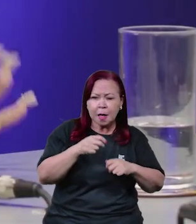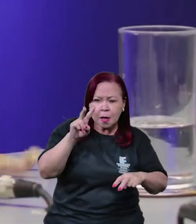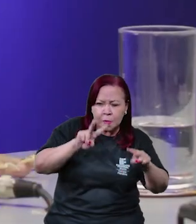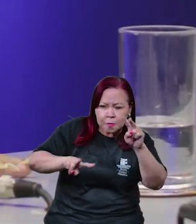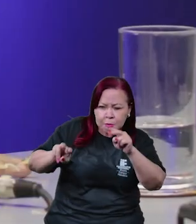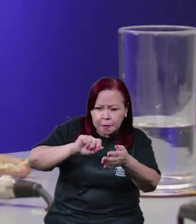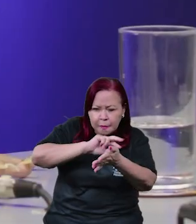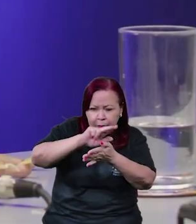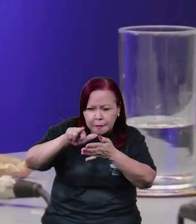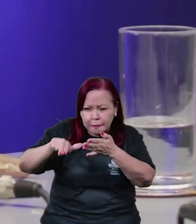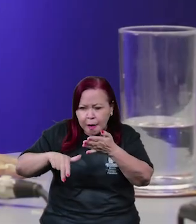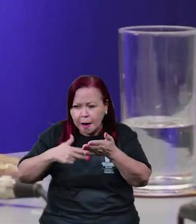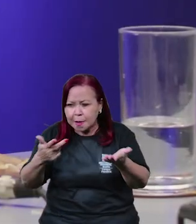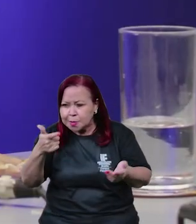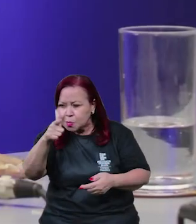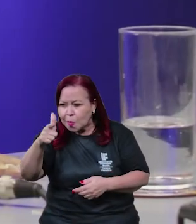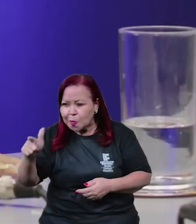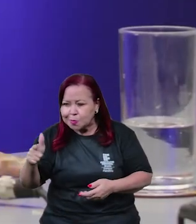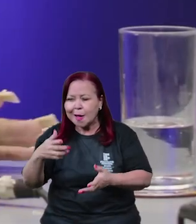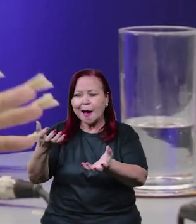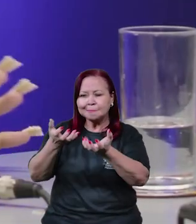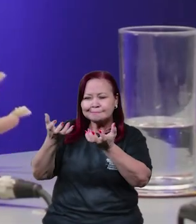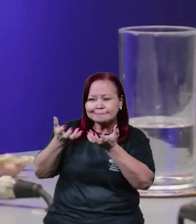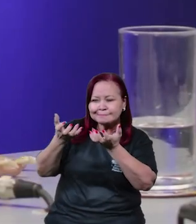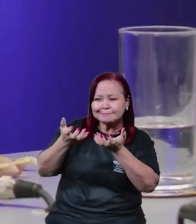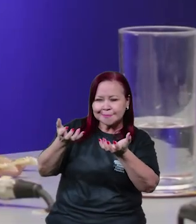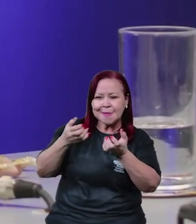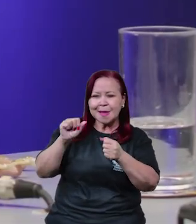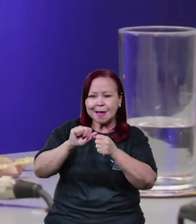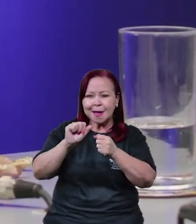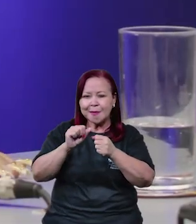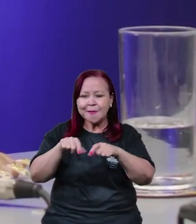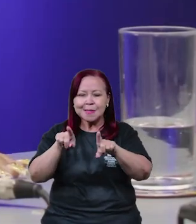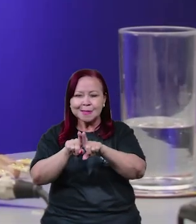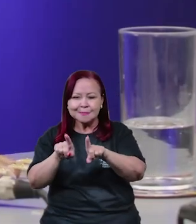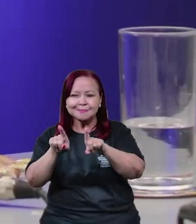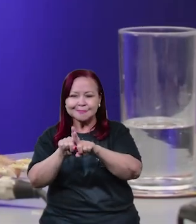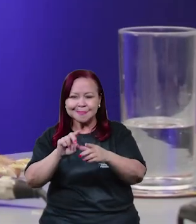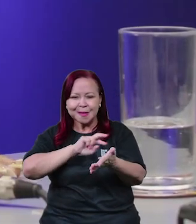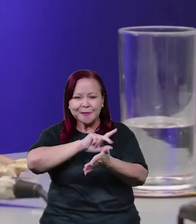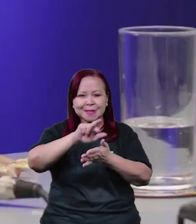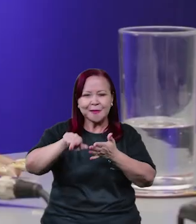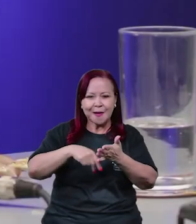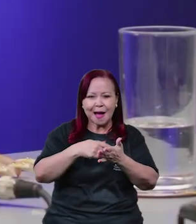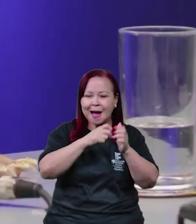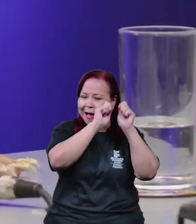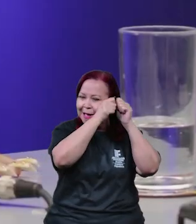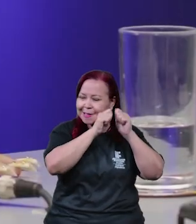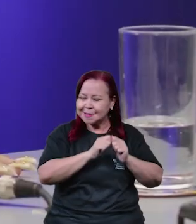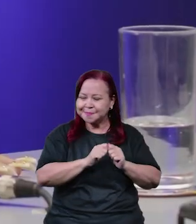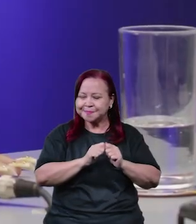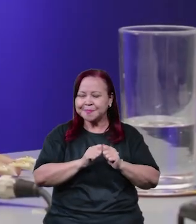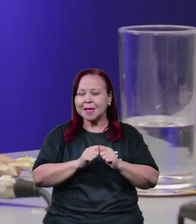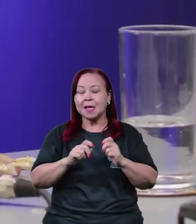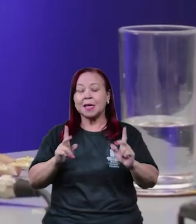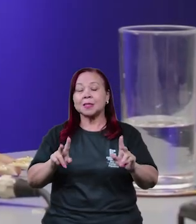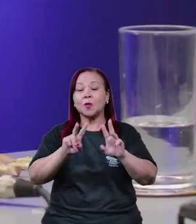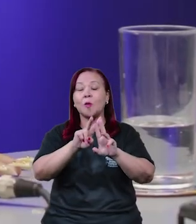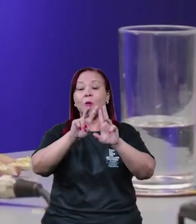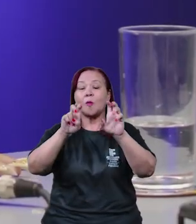fica, eu quero fazer aquilo ali também. Quero fazer E tudo, aí né? eu quero fazer aquilo ali também. E aí, isso das laces eu acho que é bacana